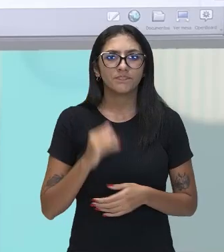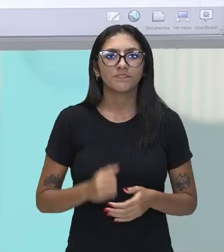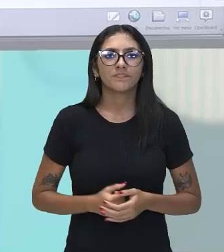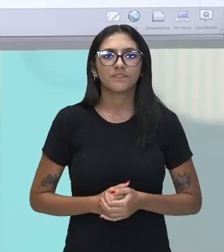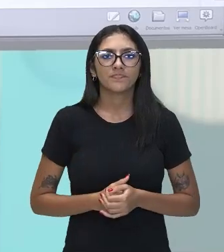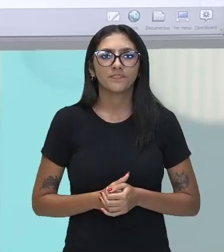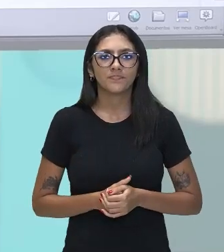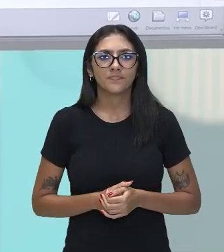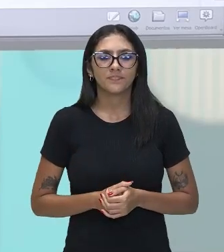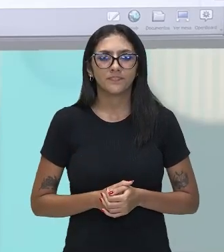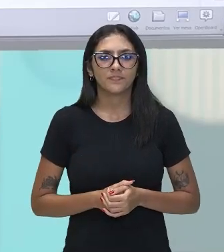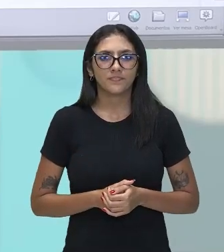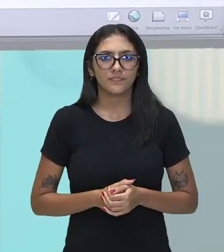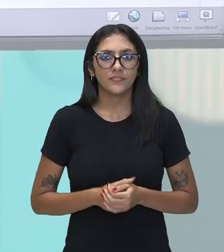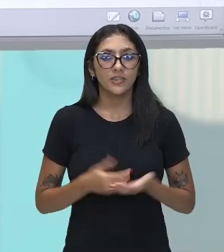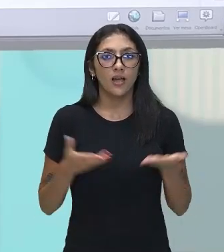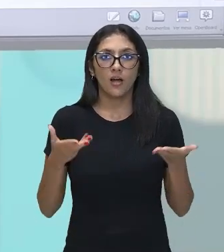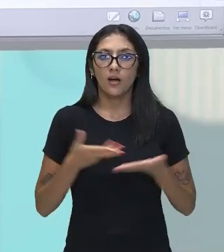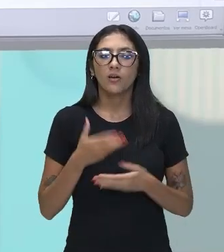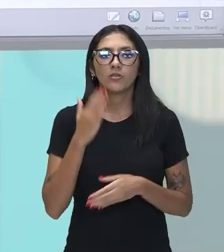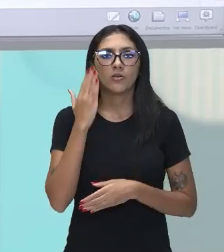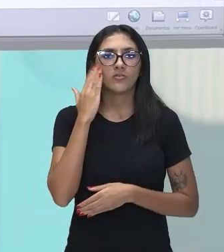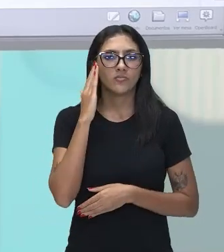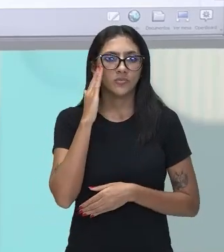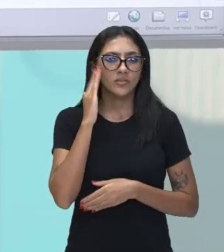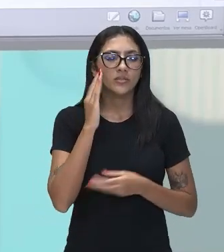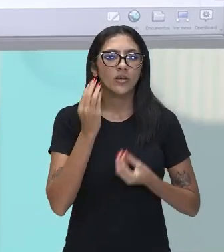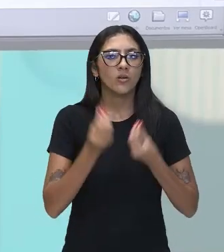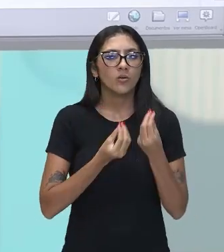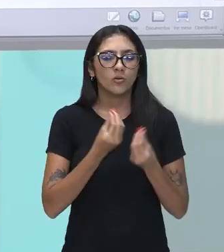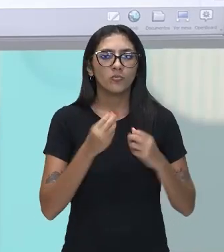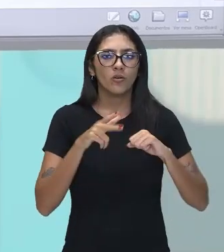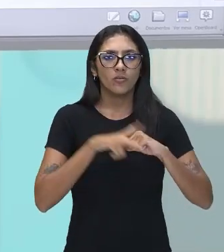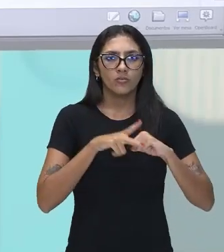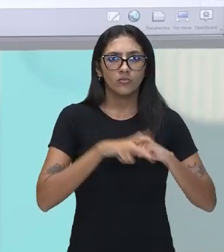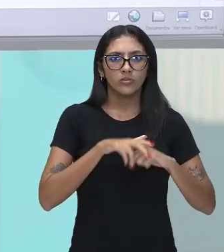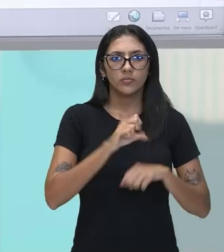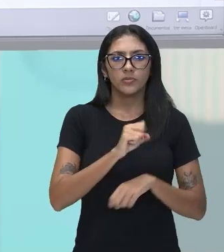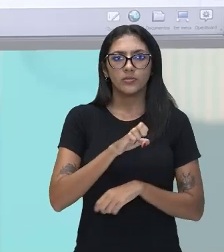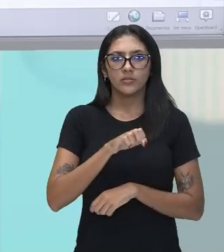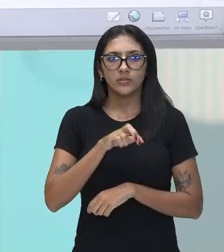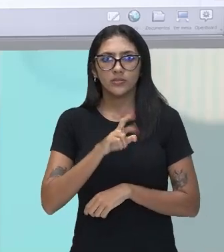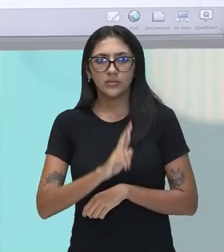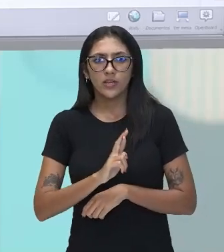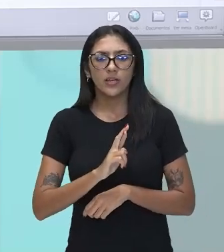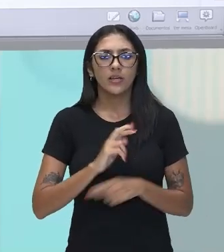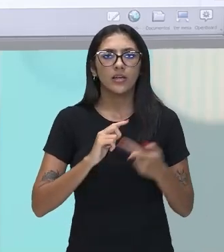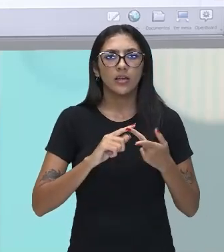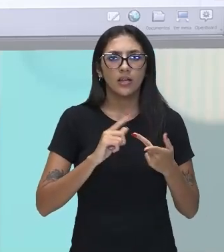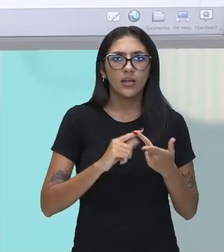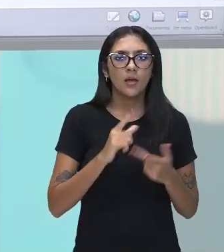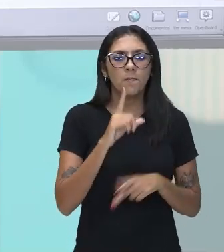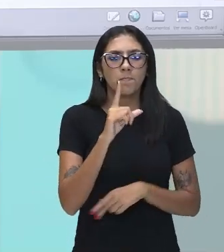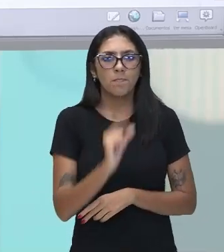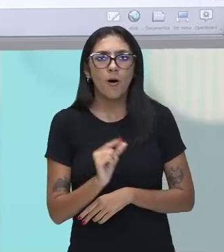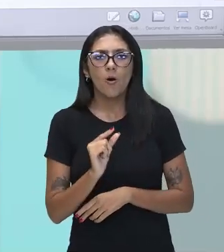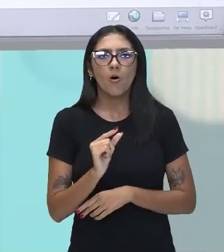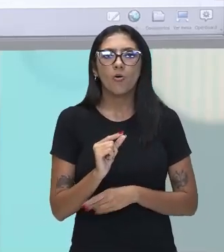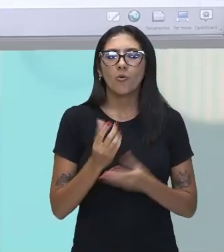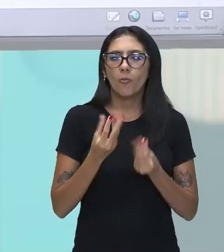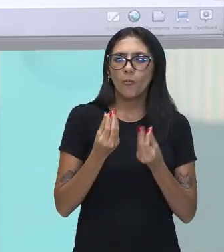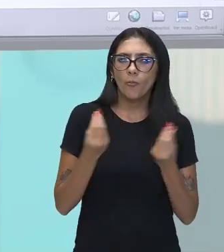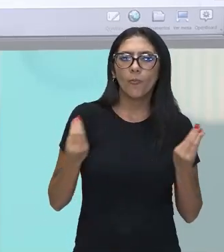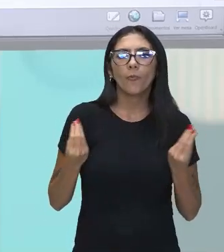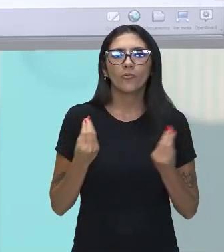bem. Vamos entender agora com as expressões, o verbo ser com as expressões é pouco, é muito, é bastante, é